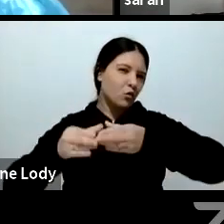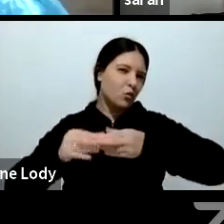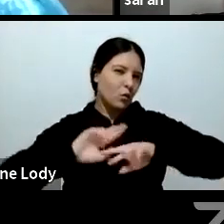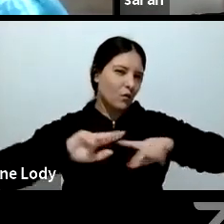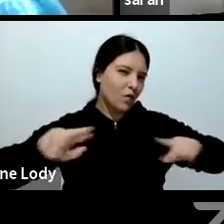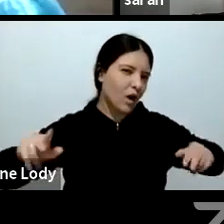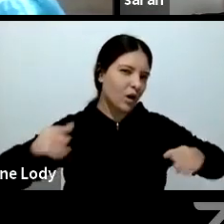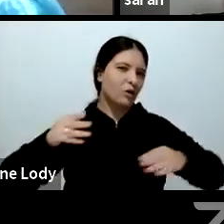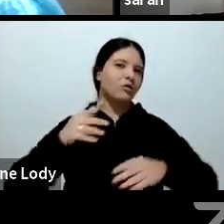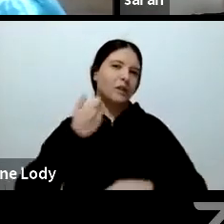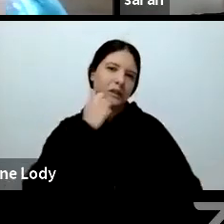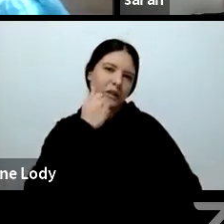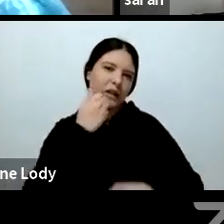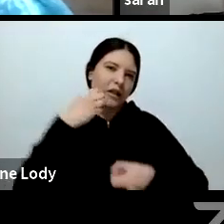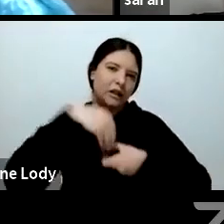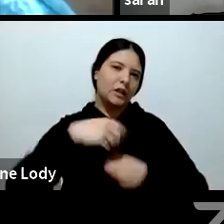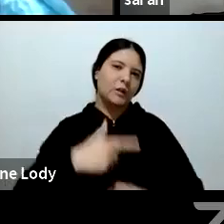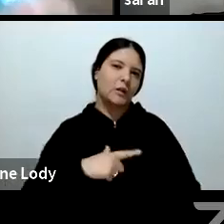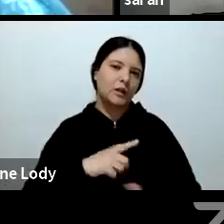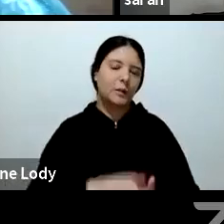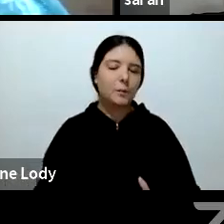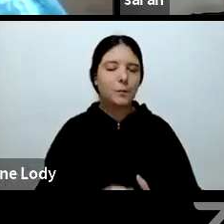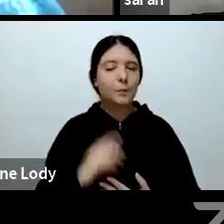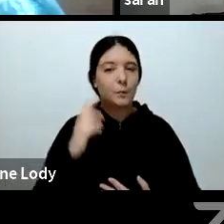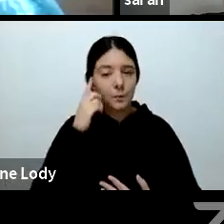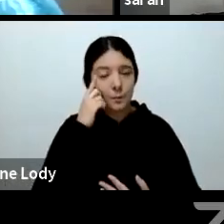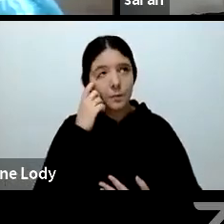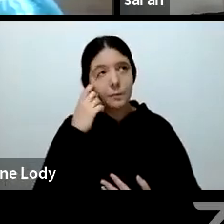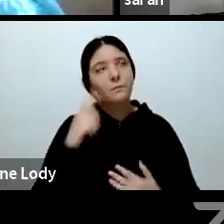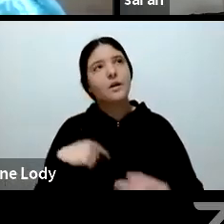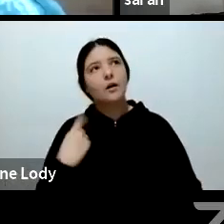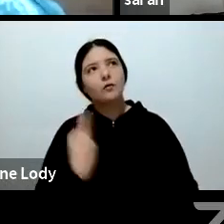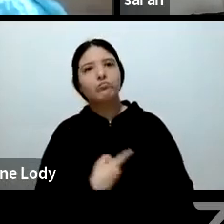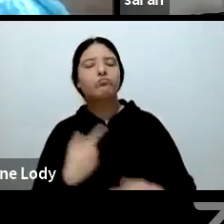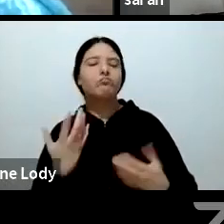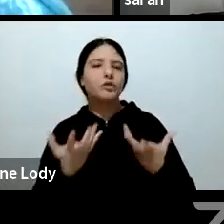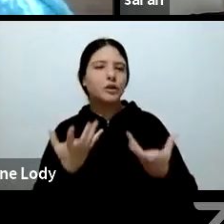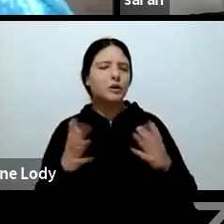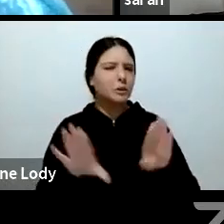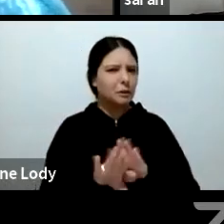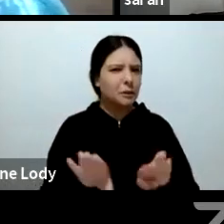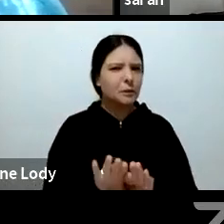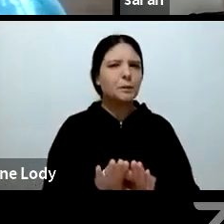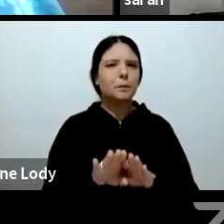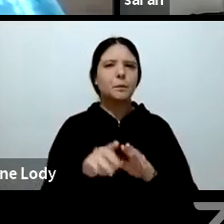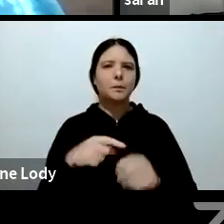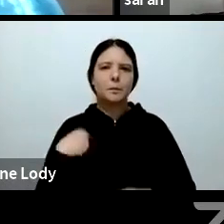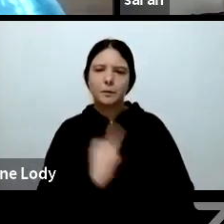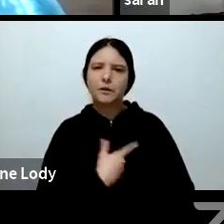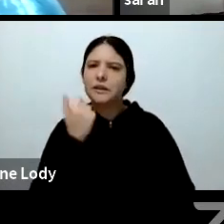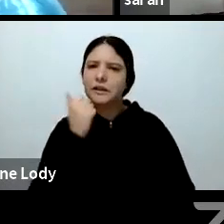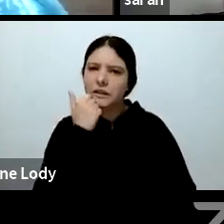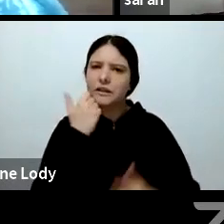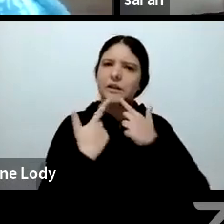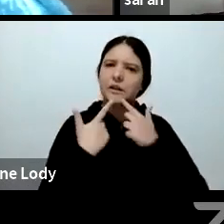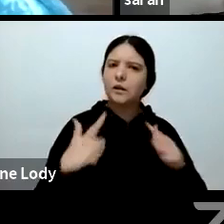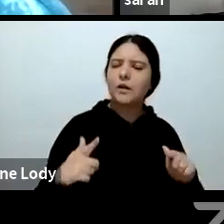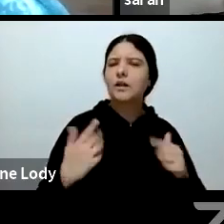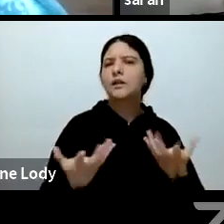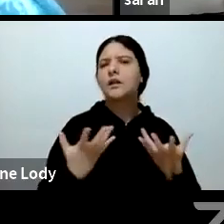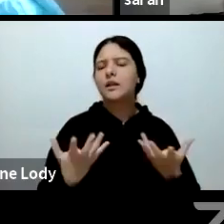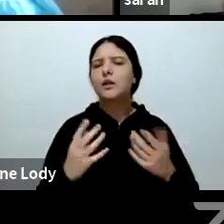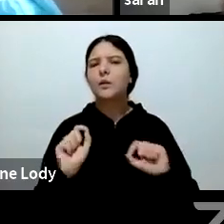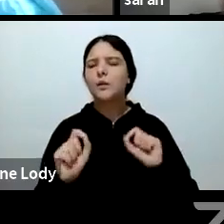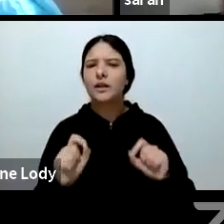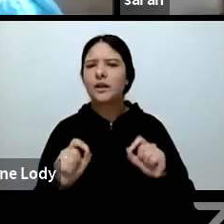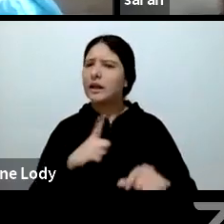esse olhar, né, enfim, era um pouco, a gente queria também, pelo menos nesse campo das ciências da linguagem, dizer que há